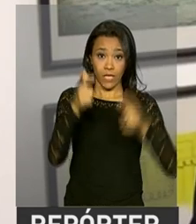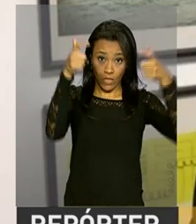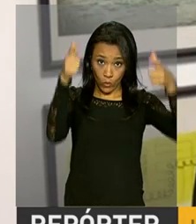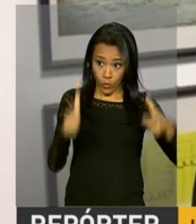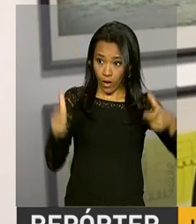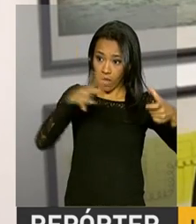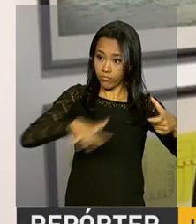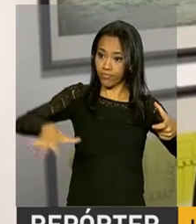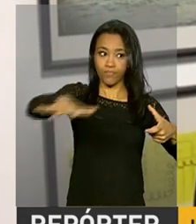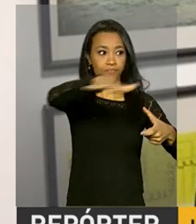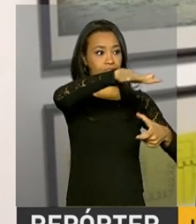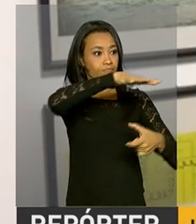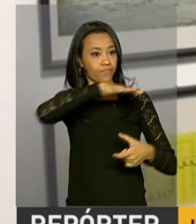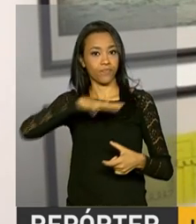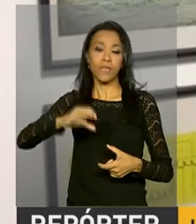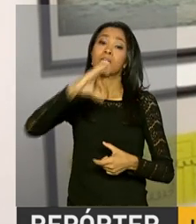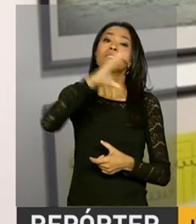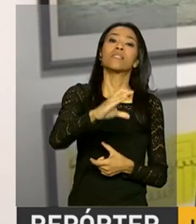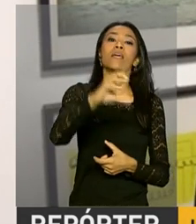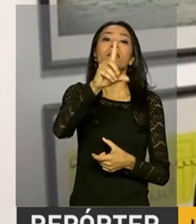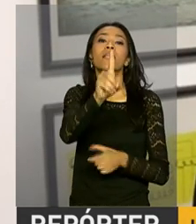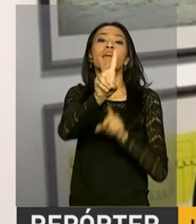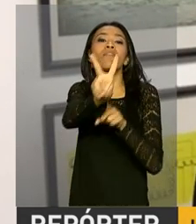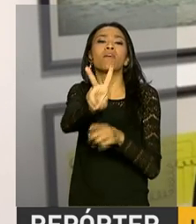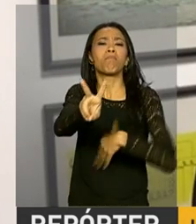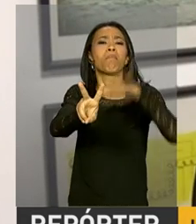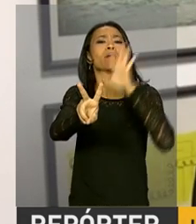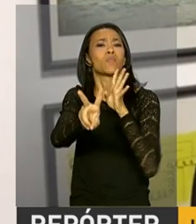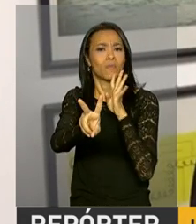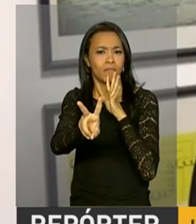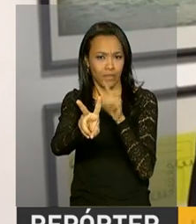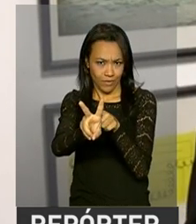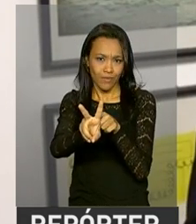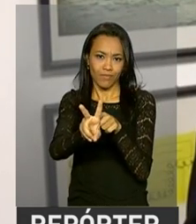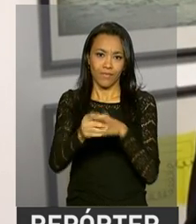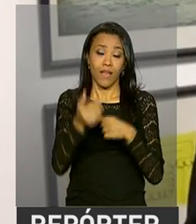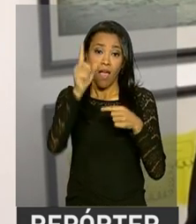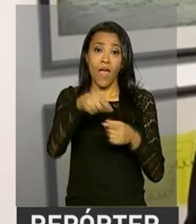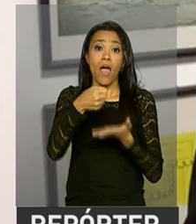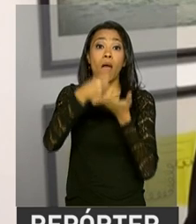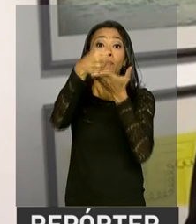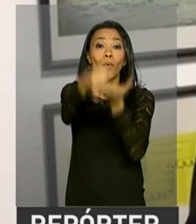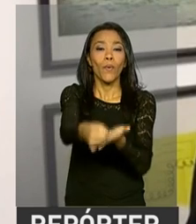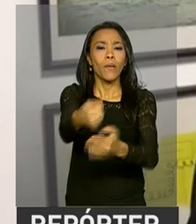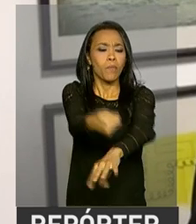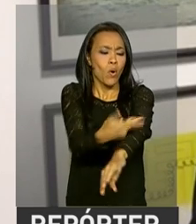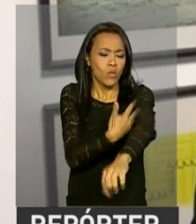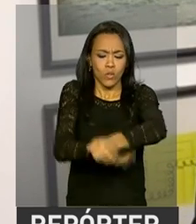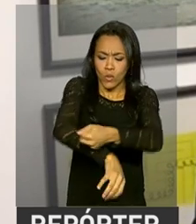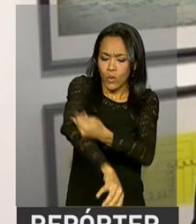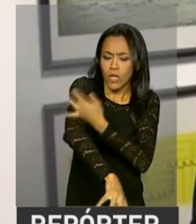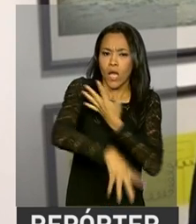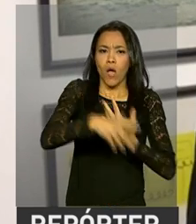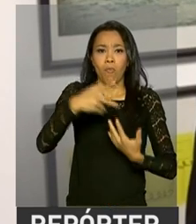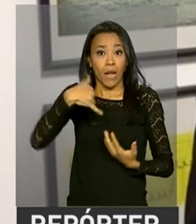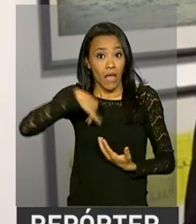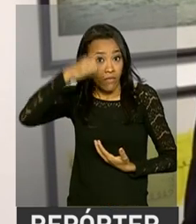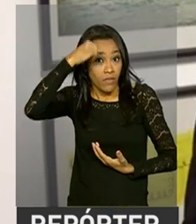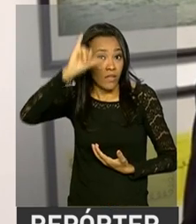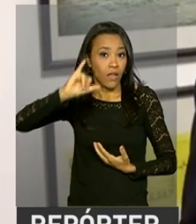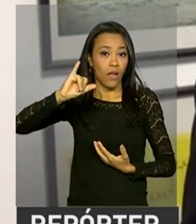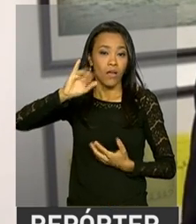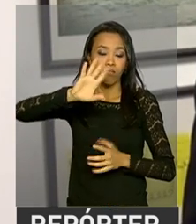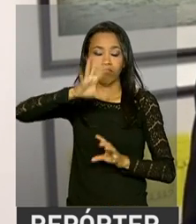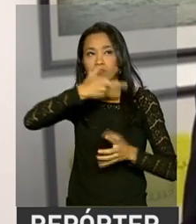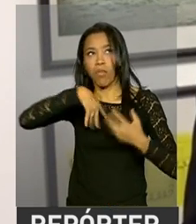de Valorização da Vida, ou CVV, como é mais conhecido, é uma instituição de apoio emocional para a prevenção de suicídios.